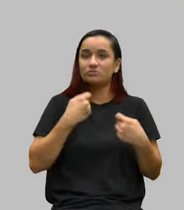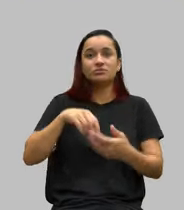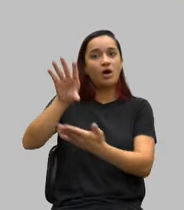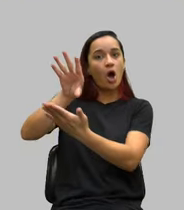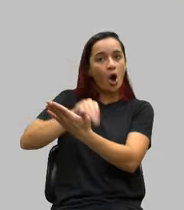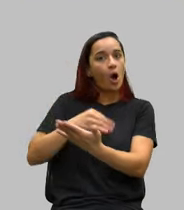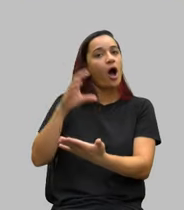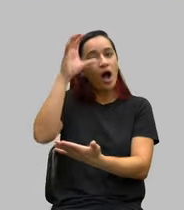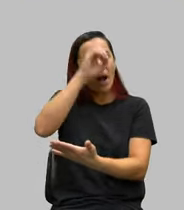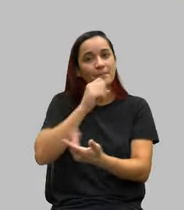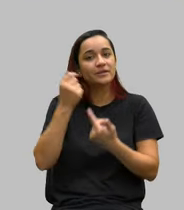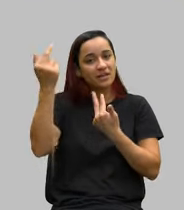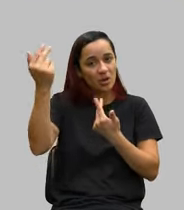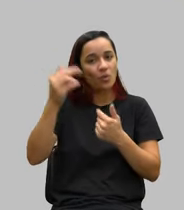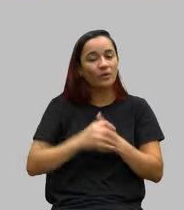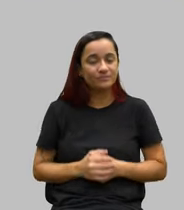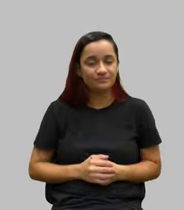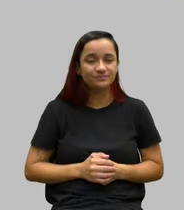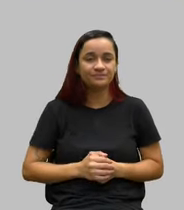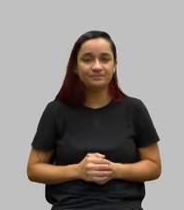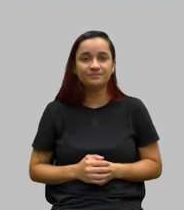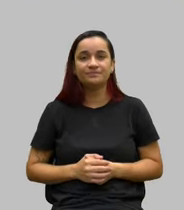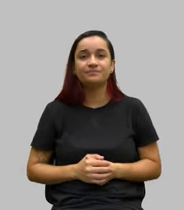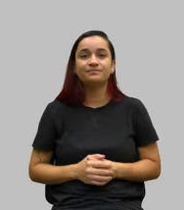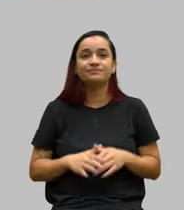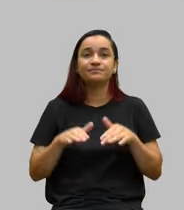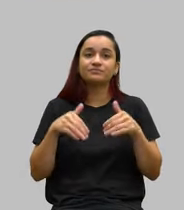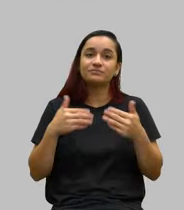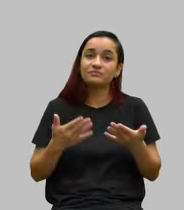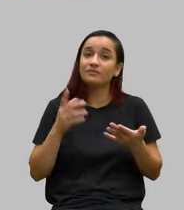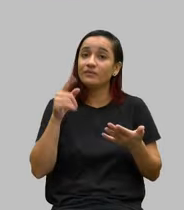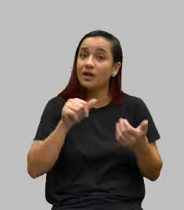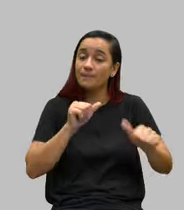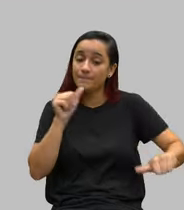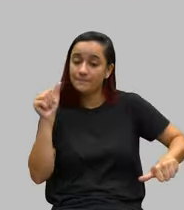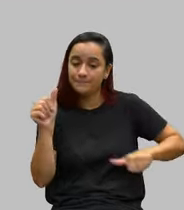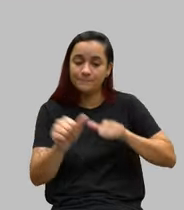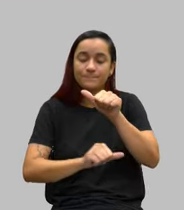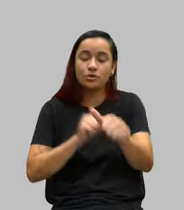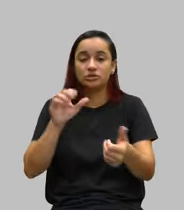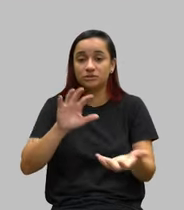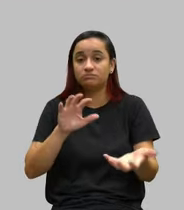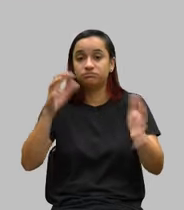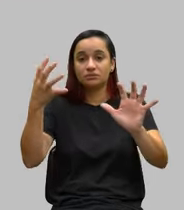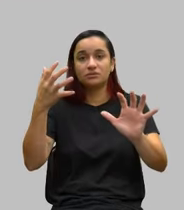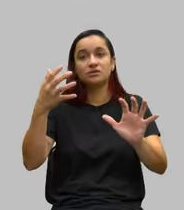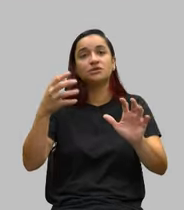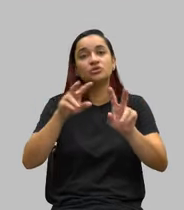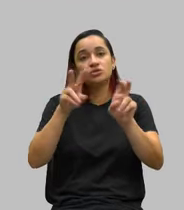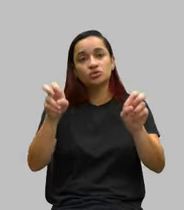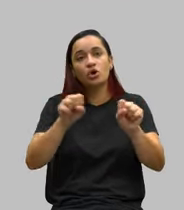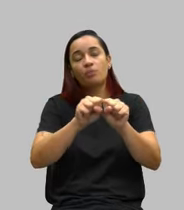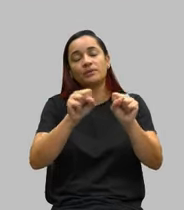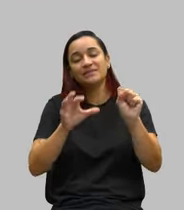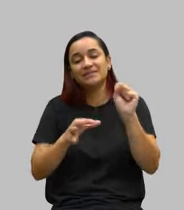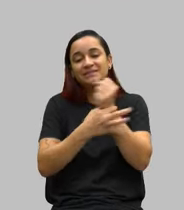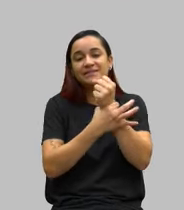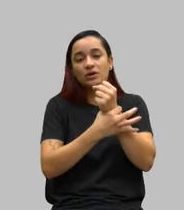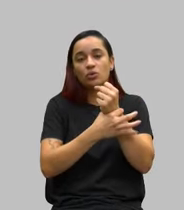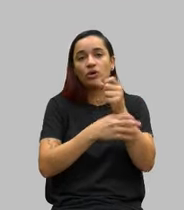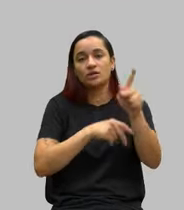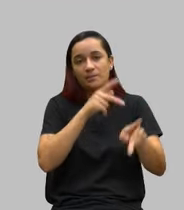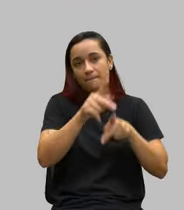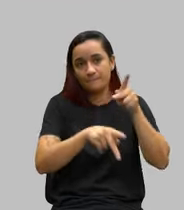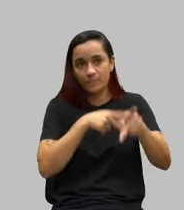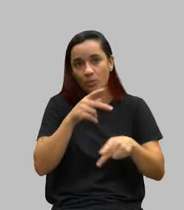meso é então é é é uma é uma mudança radical no que des respeita à segurança pública a visão do que des respeita a segurança